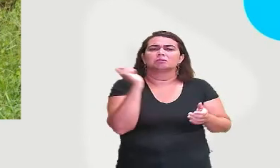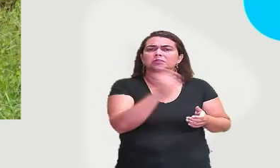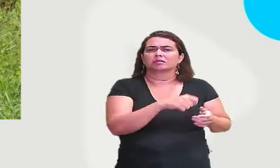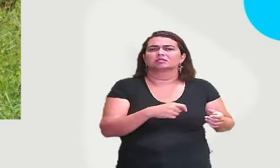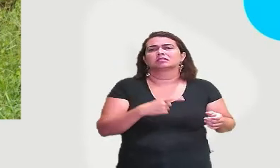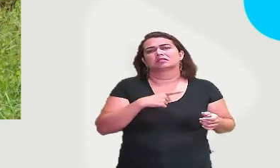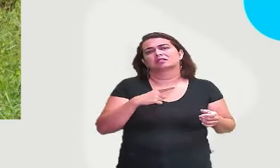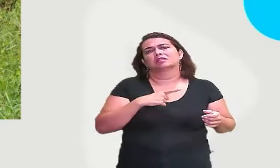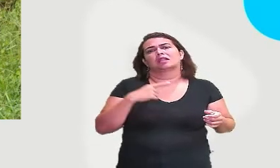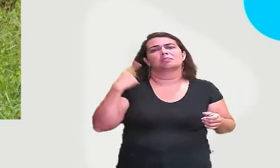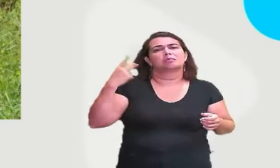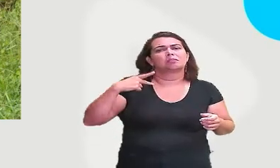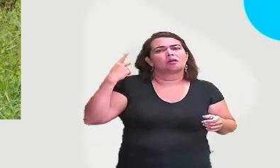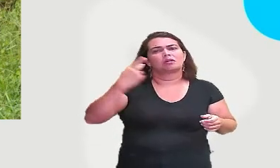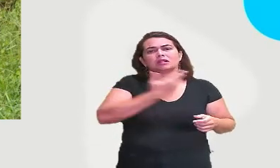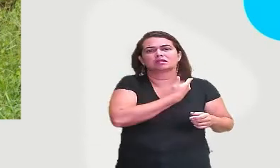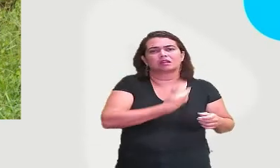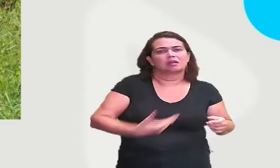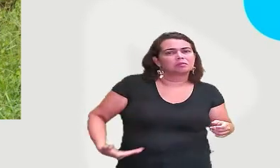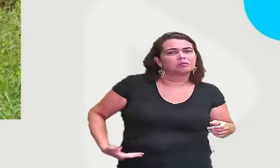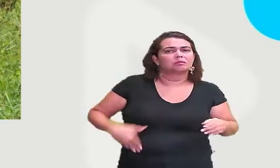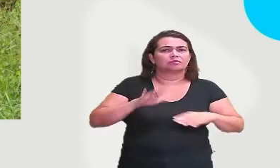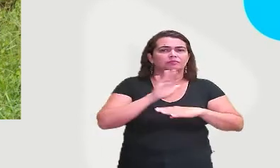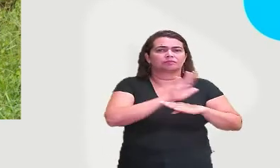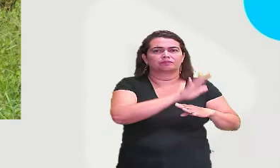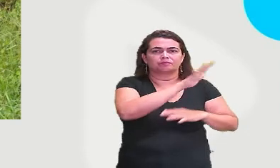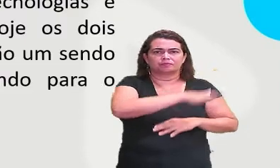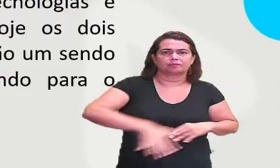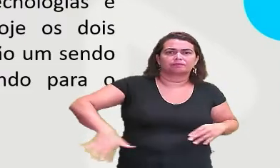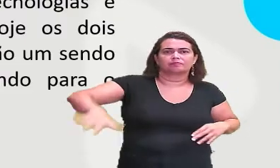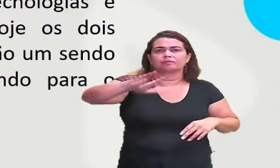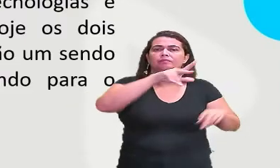que veio trazer benefícios para toda a população.